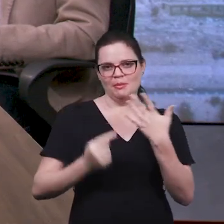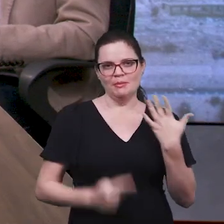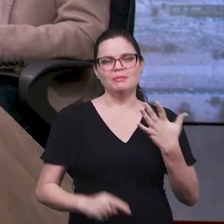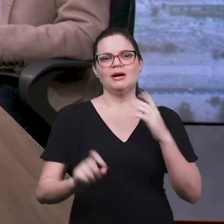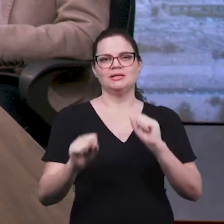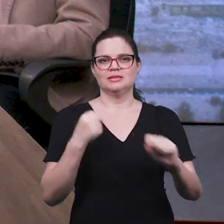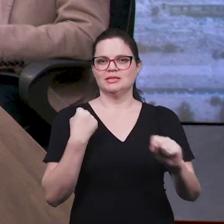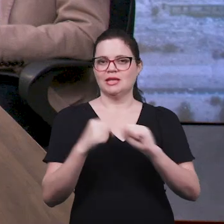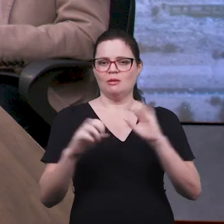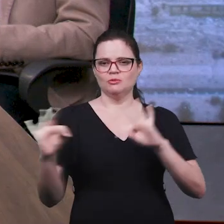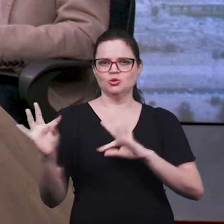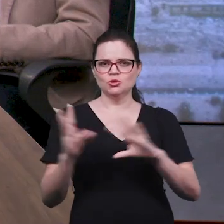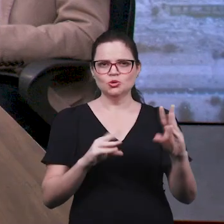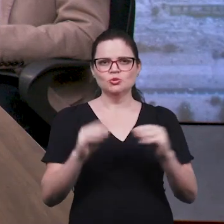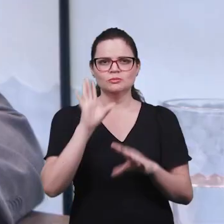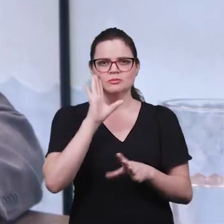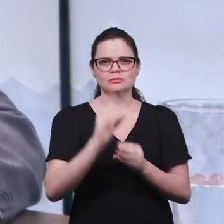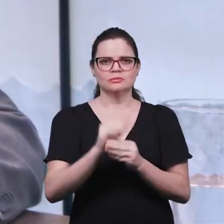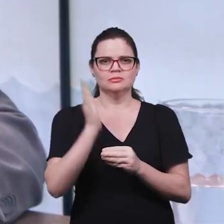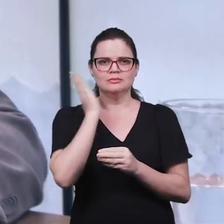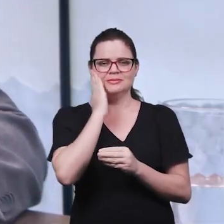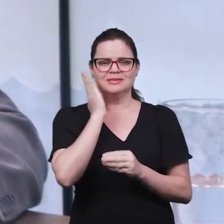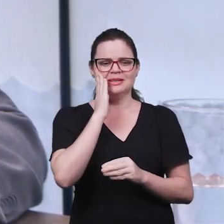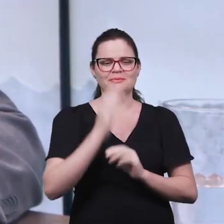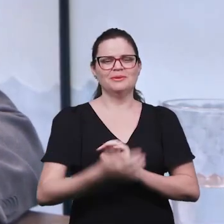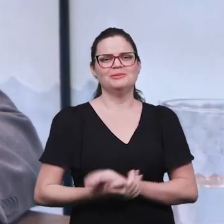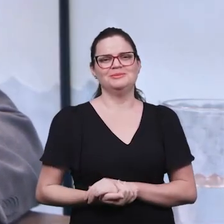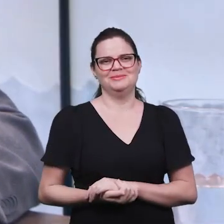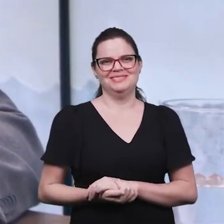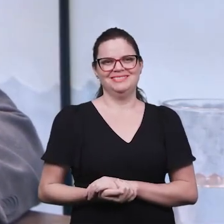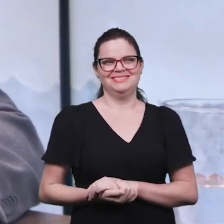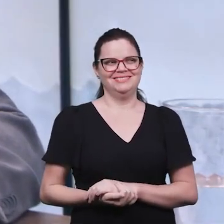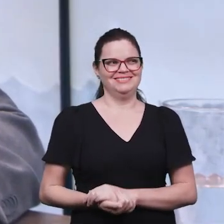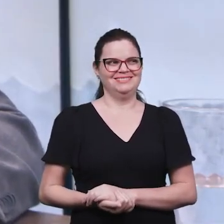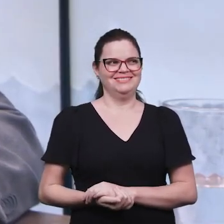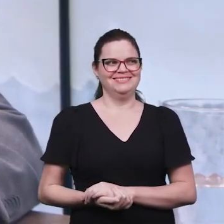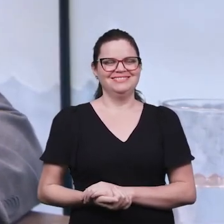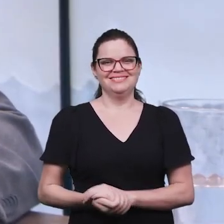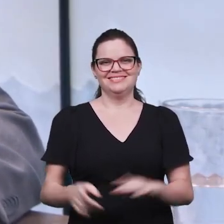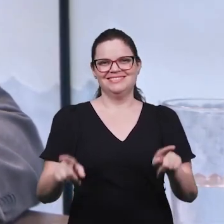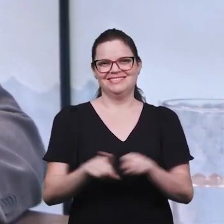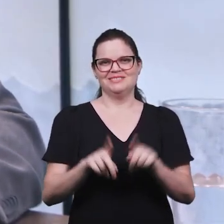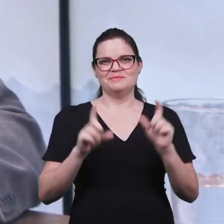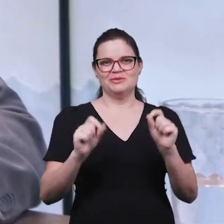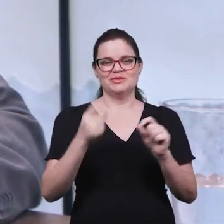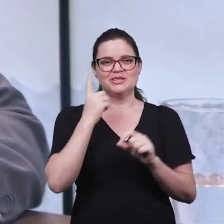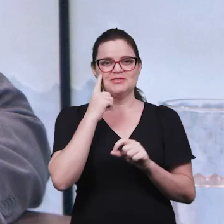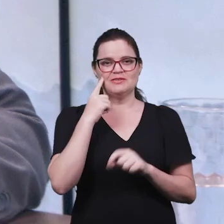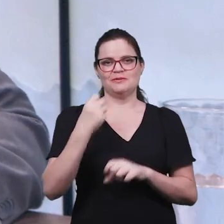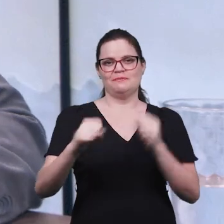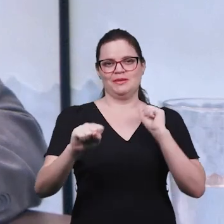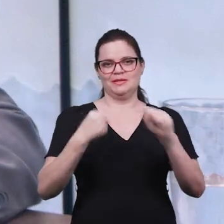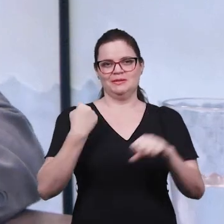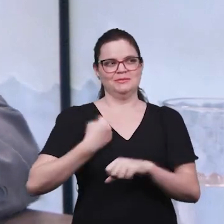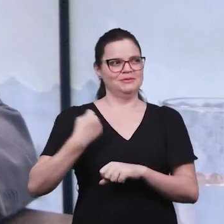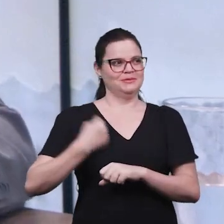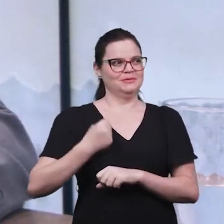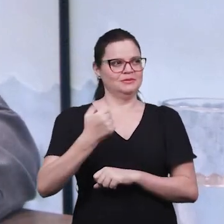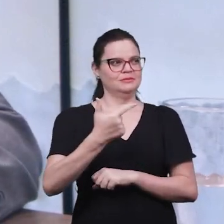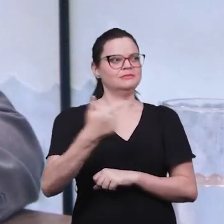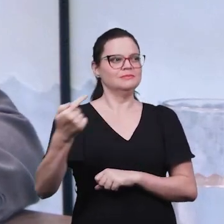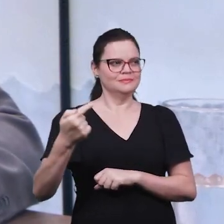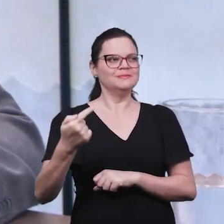em quase todos os salmos, nós vemos aqui a figura do Senhor Jesus. E aqui no Salmo 27, por exemplo,